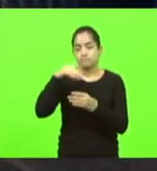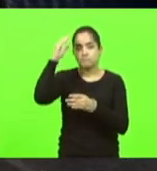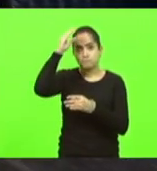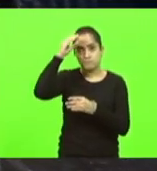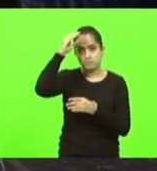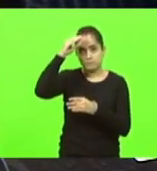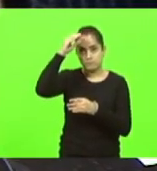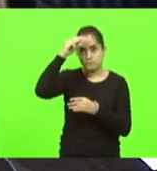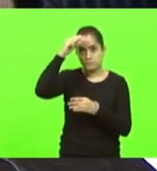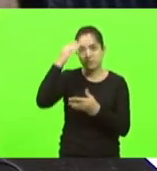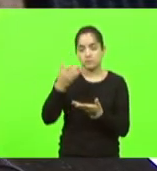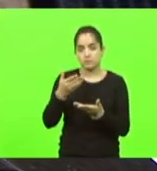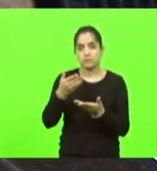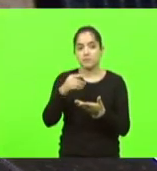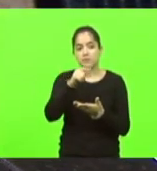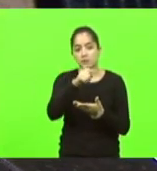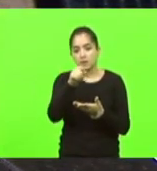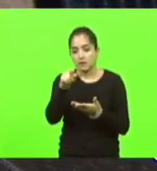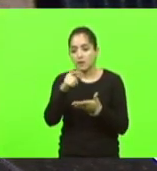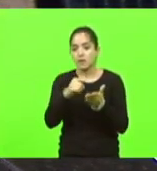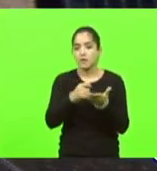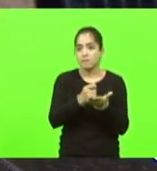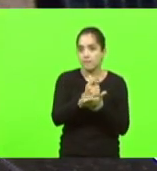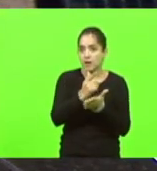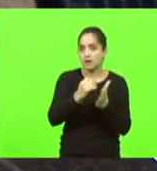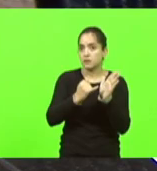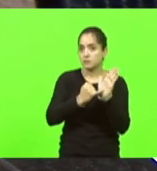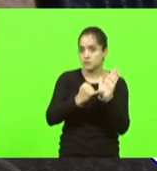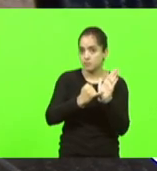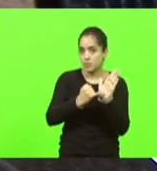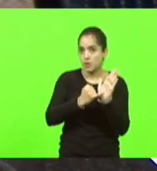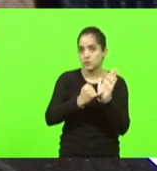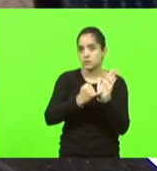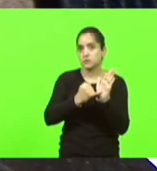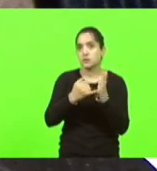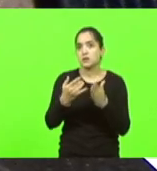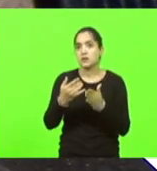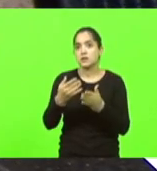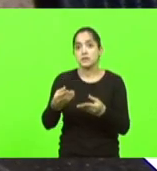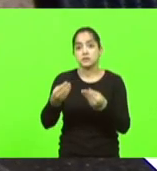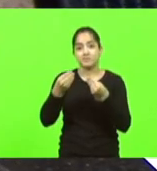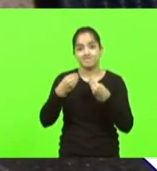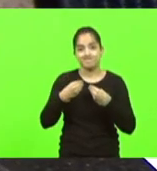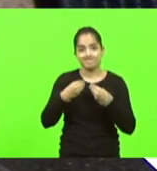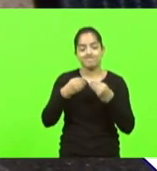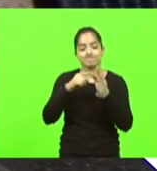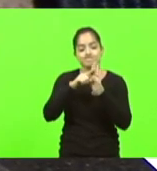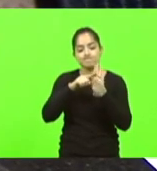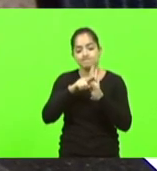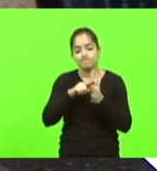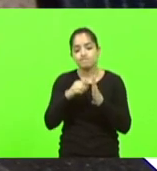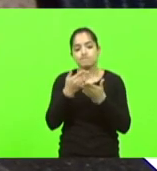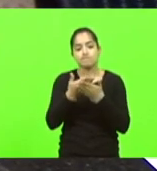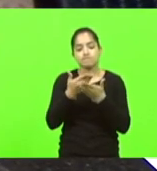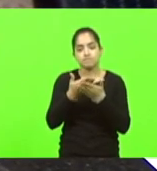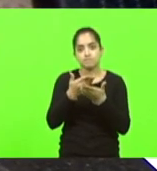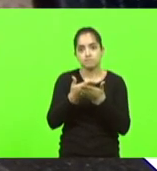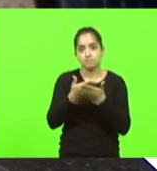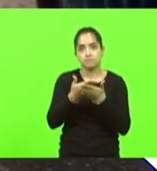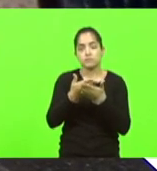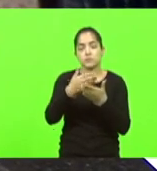em prol do contribuinte Catarinense Hoje os números nós recebemos estudamos e voltarmos